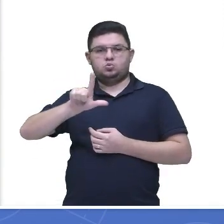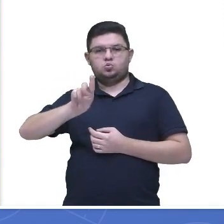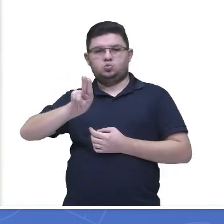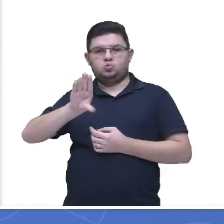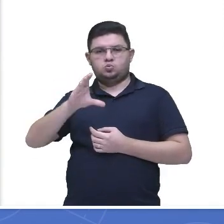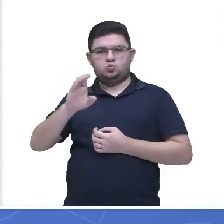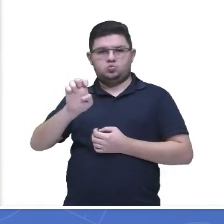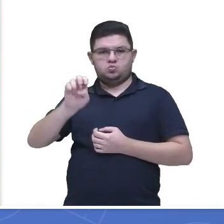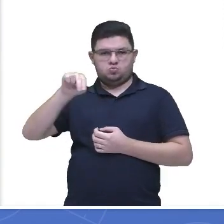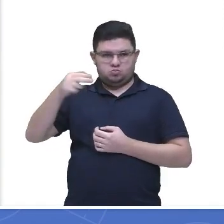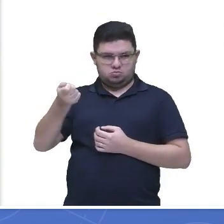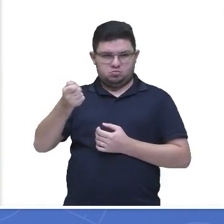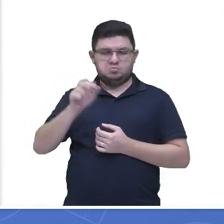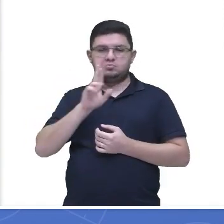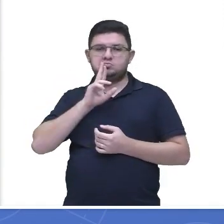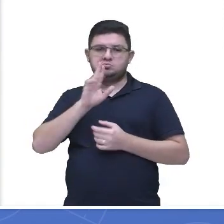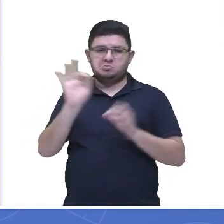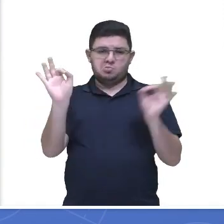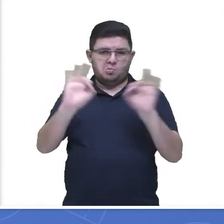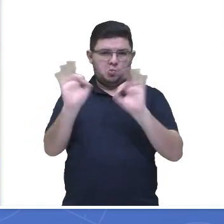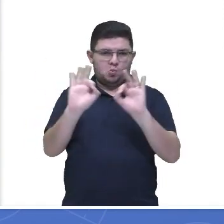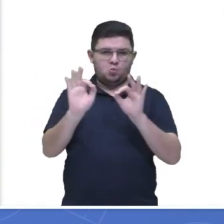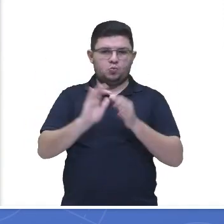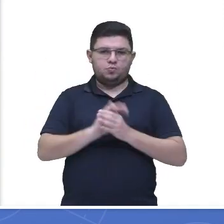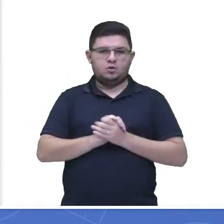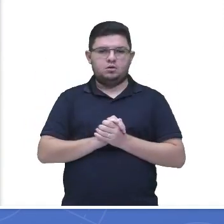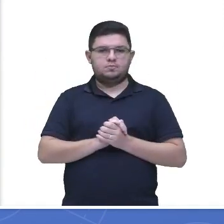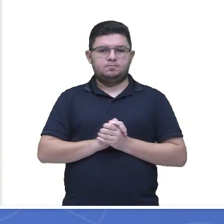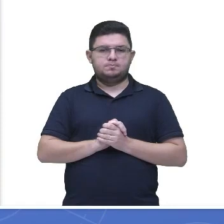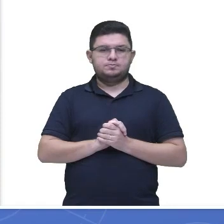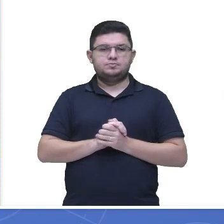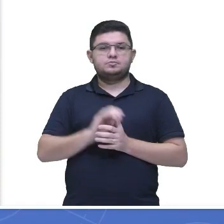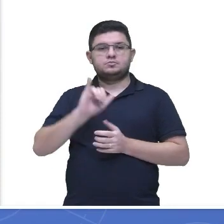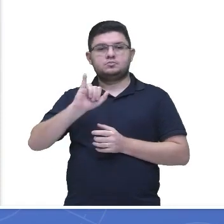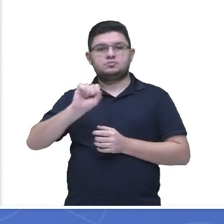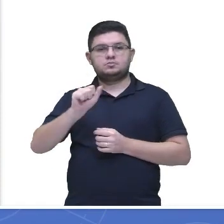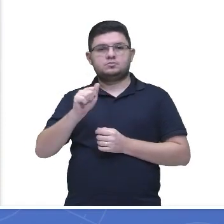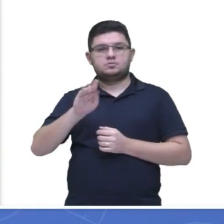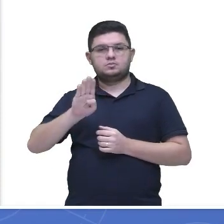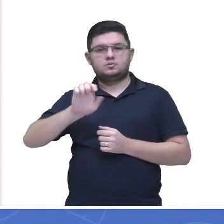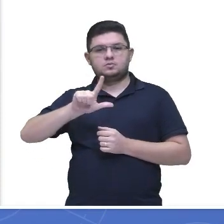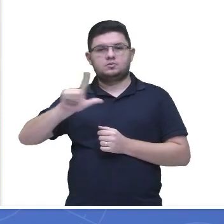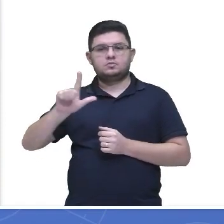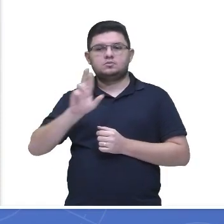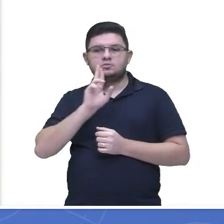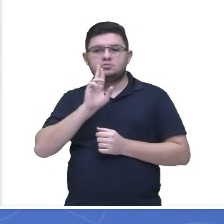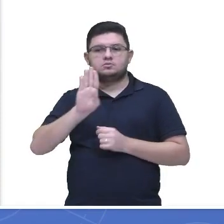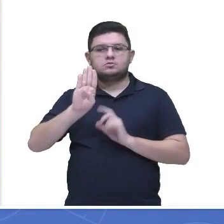nenhuma resposta. A Isabel Santos, letra B.